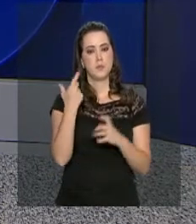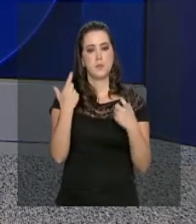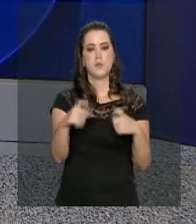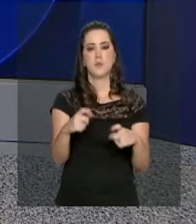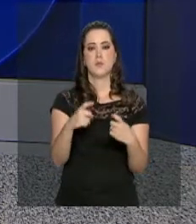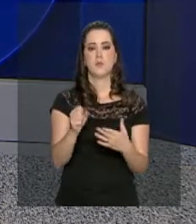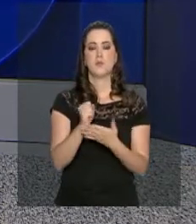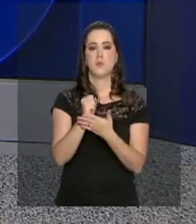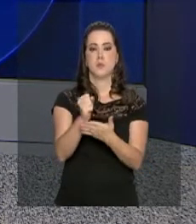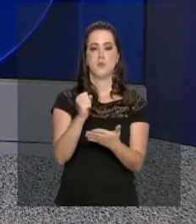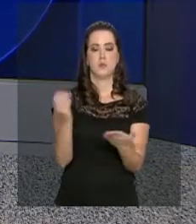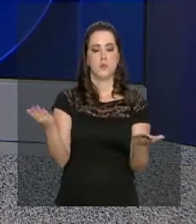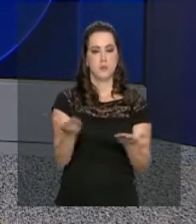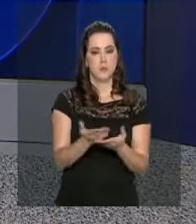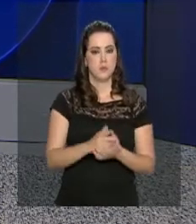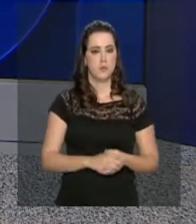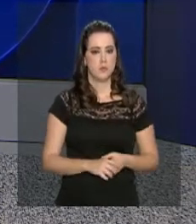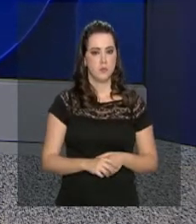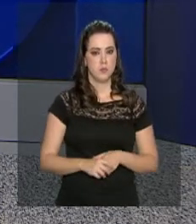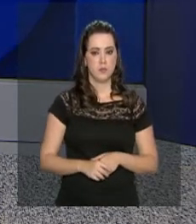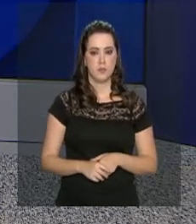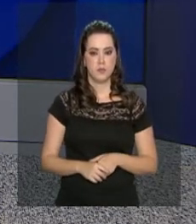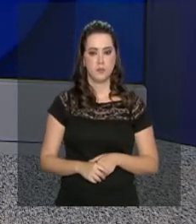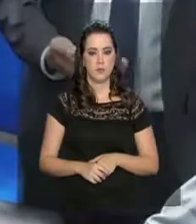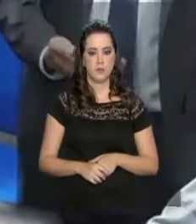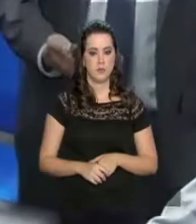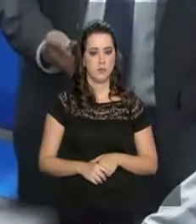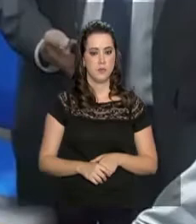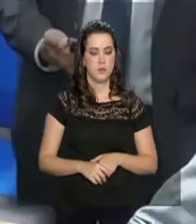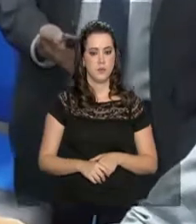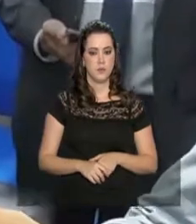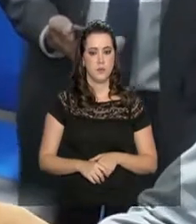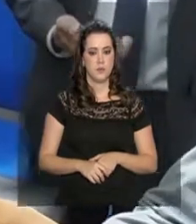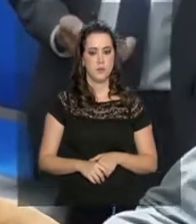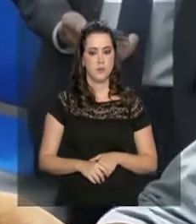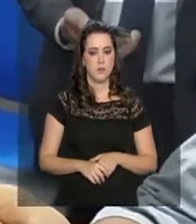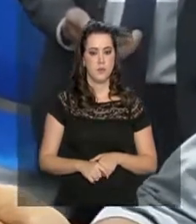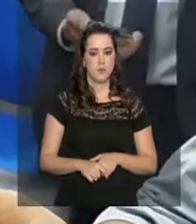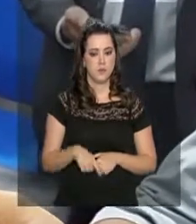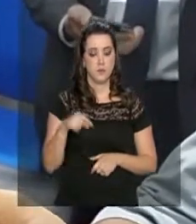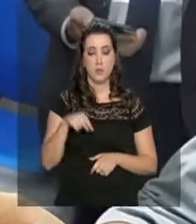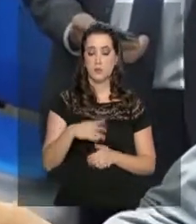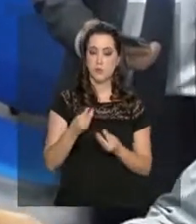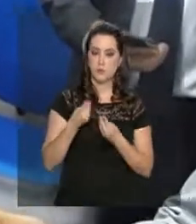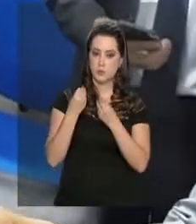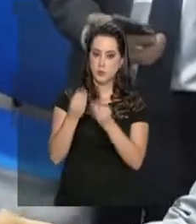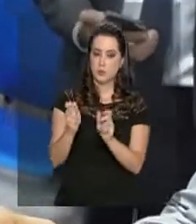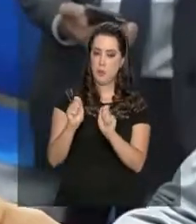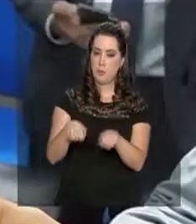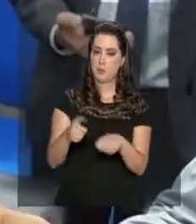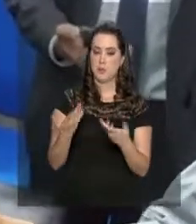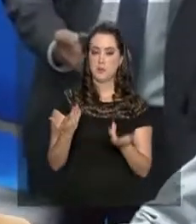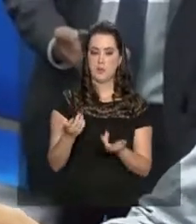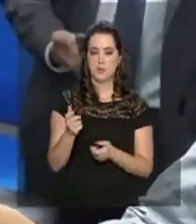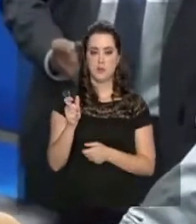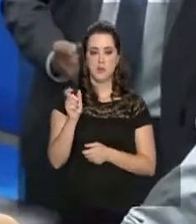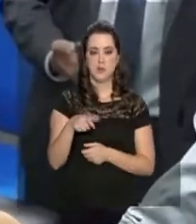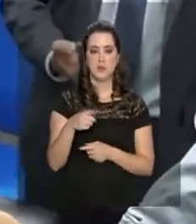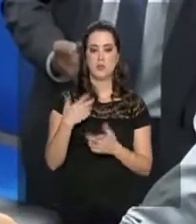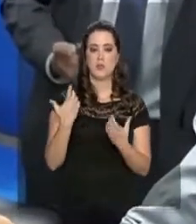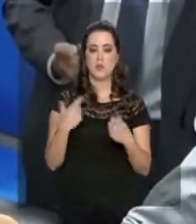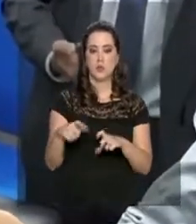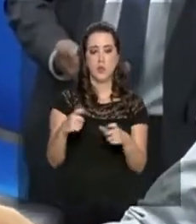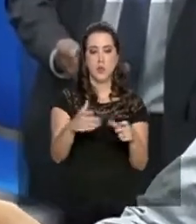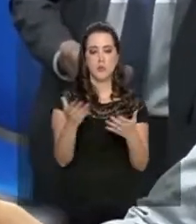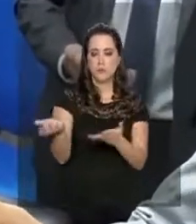importância da estrutura entregue hoje ricos que estavam em condições de a loja